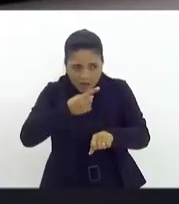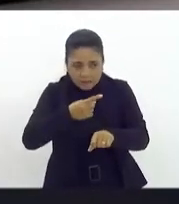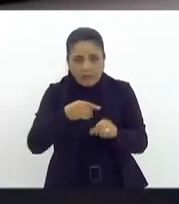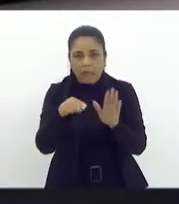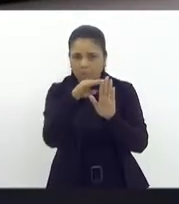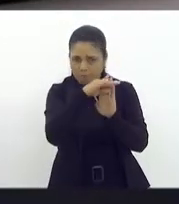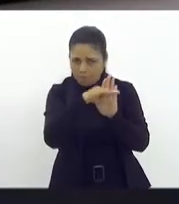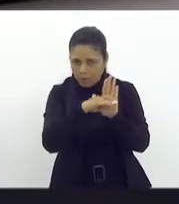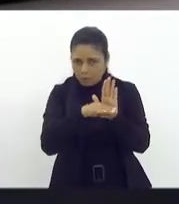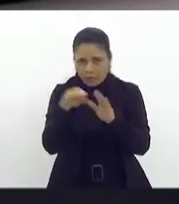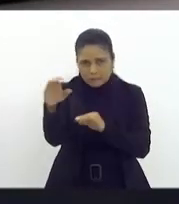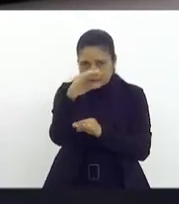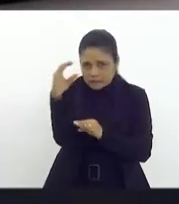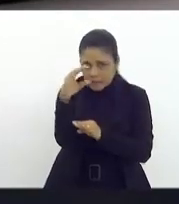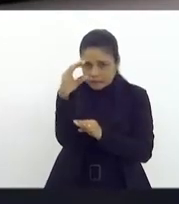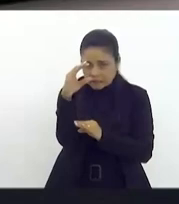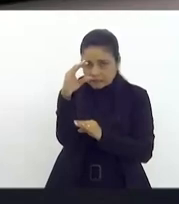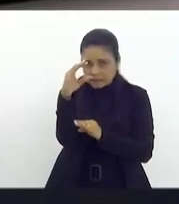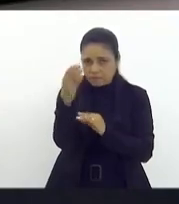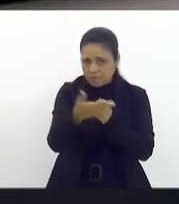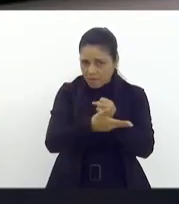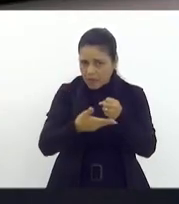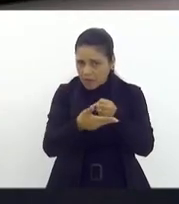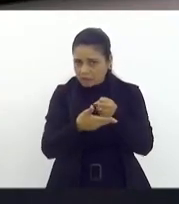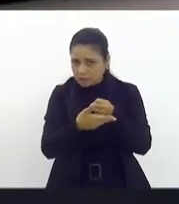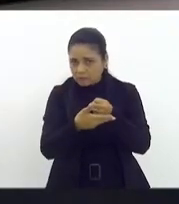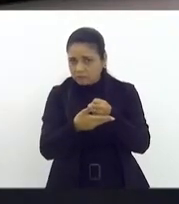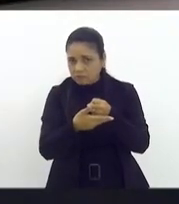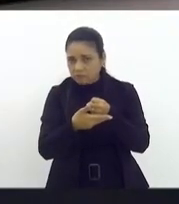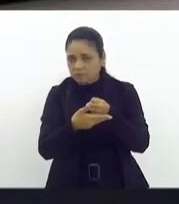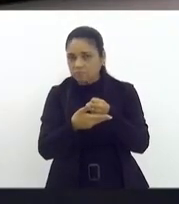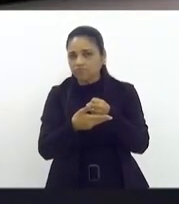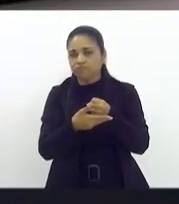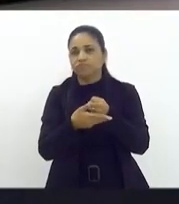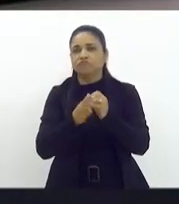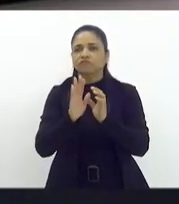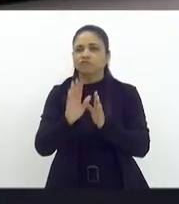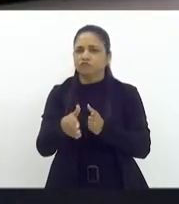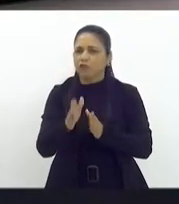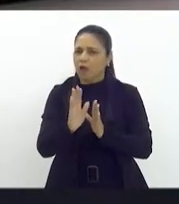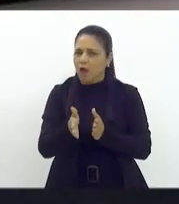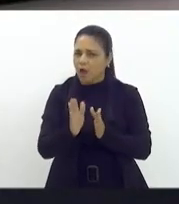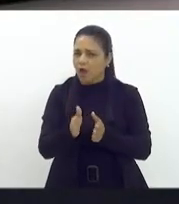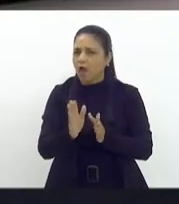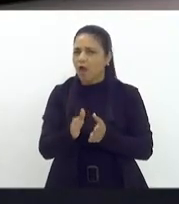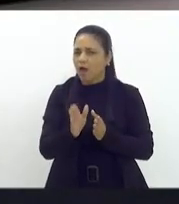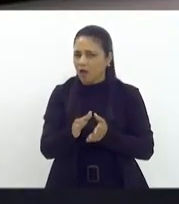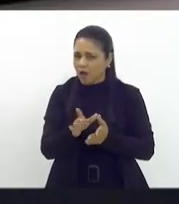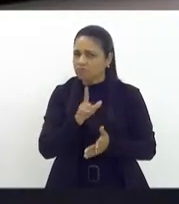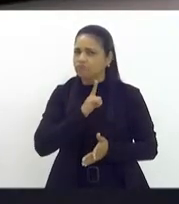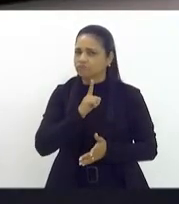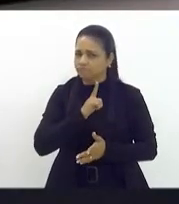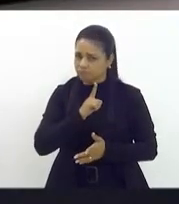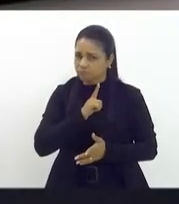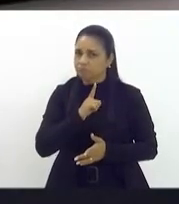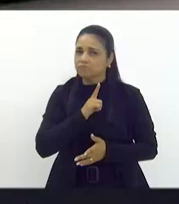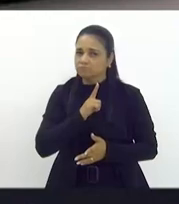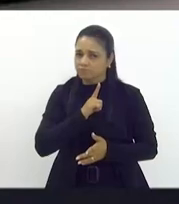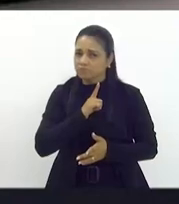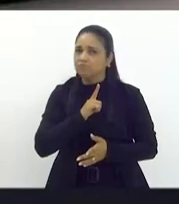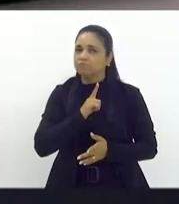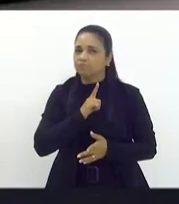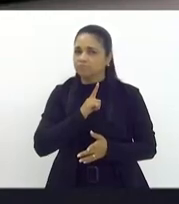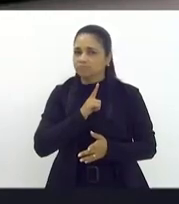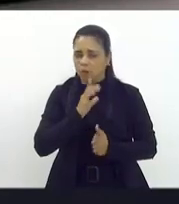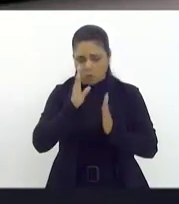é pautada em ciência Então acho que já temos uma digamos assim um